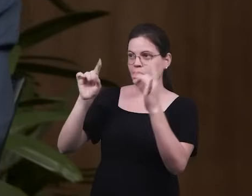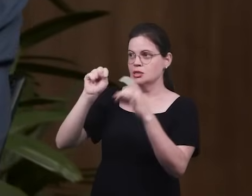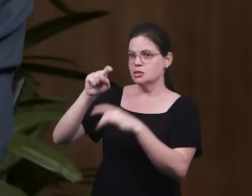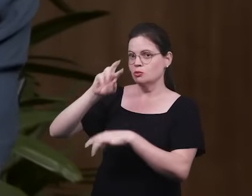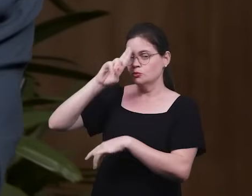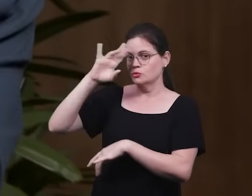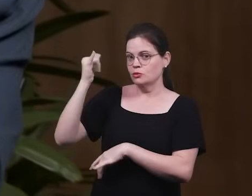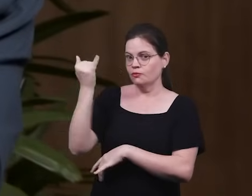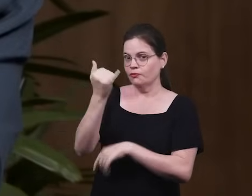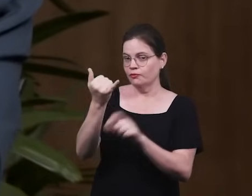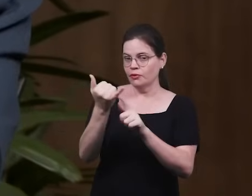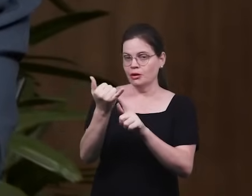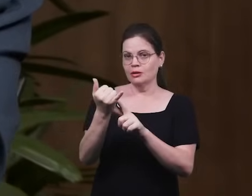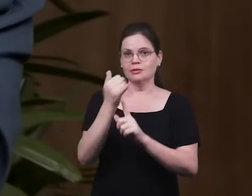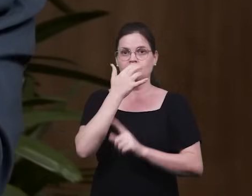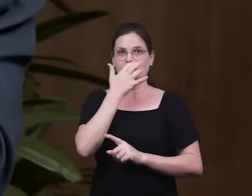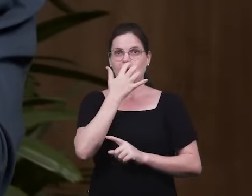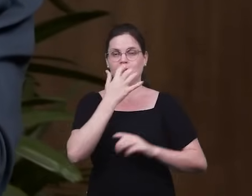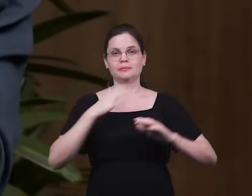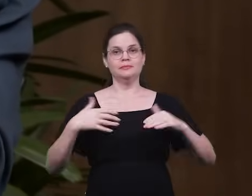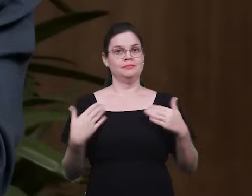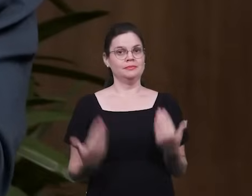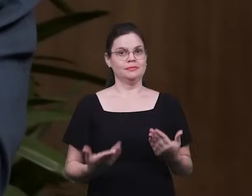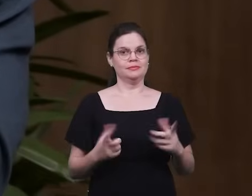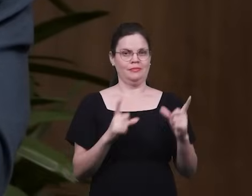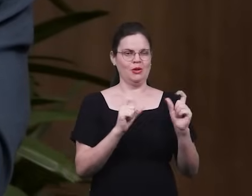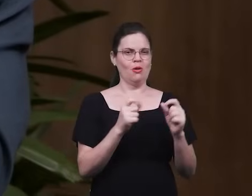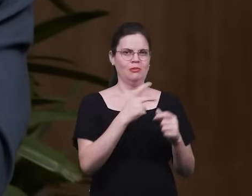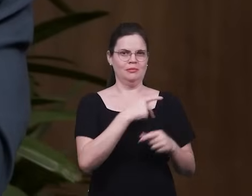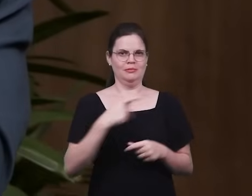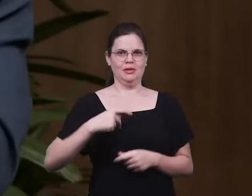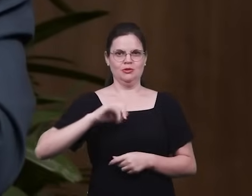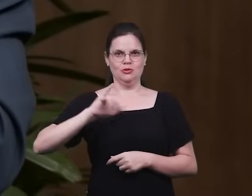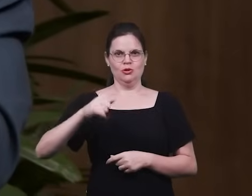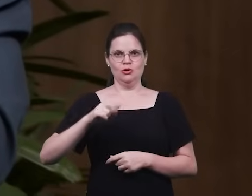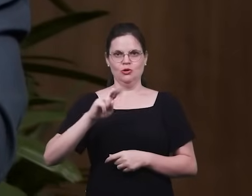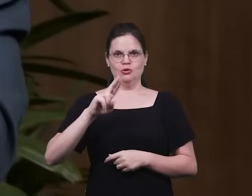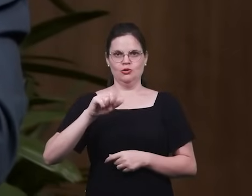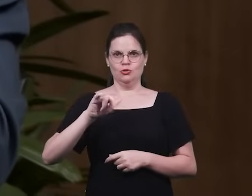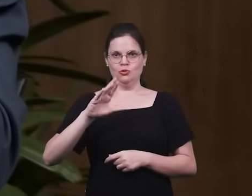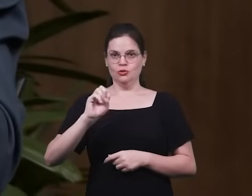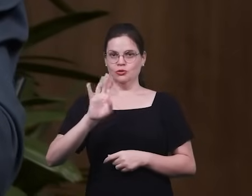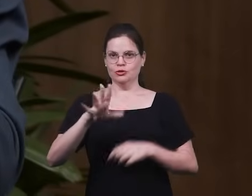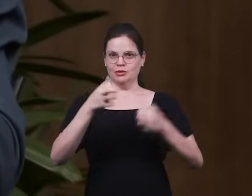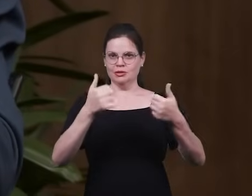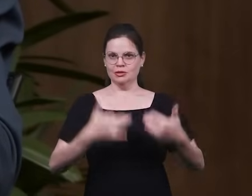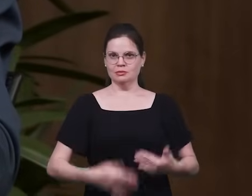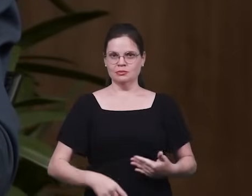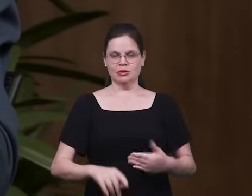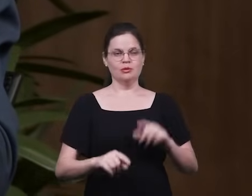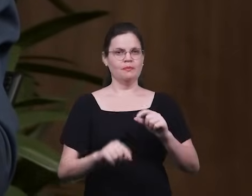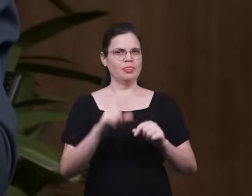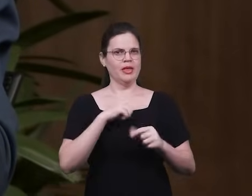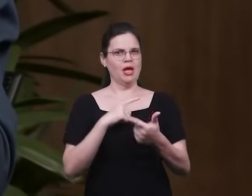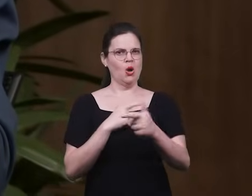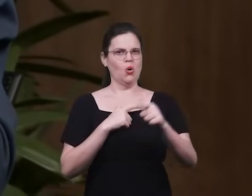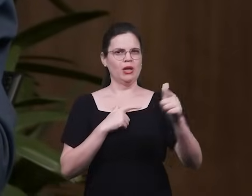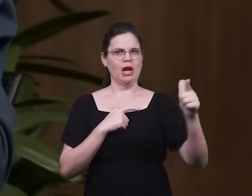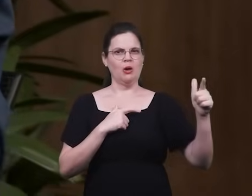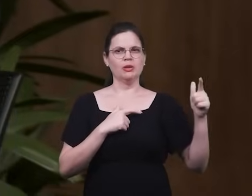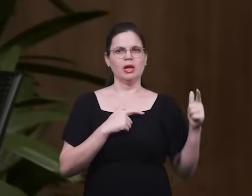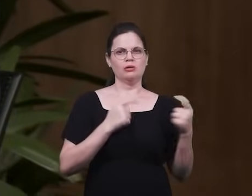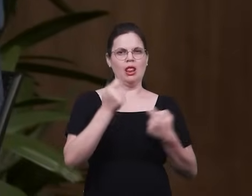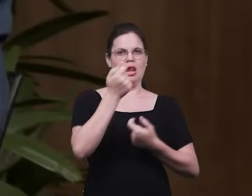Jerônimo na na em linha com o que o Júlio disse ou seja Há outras vozes